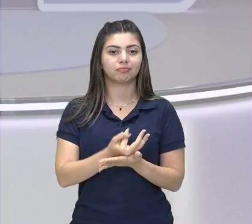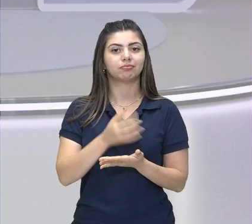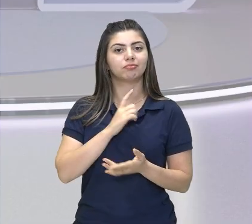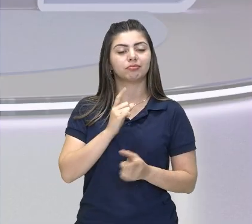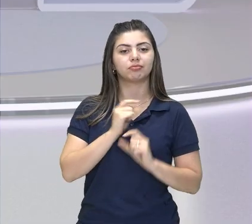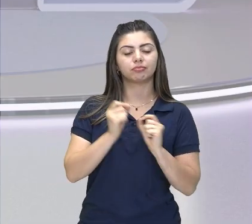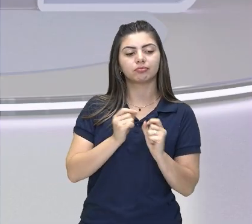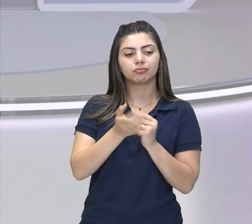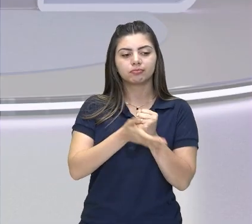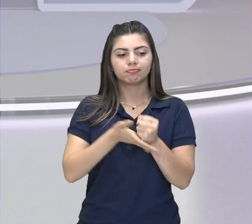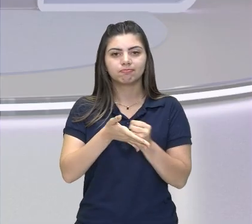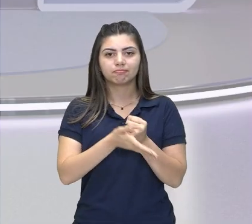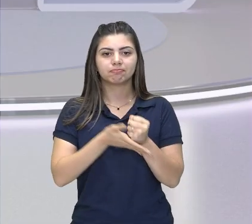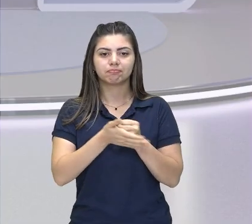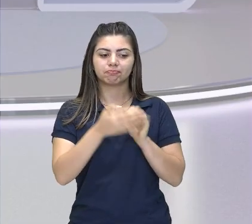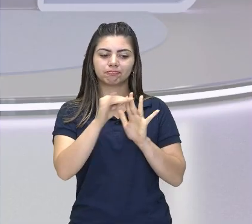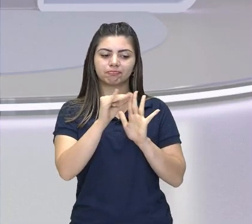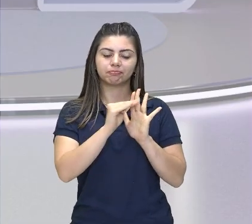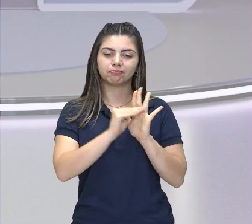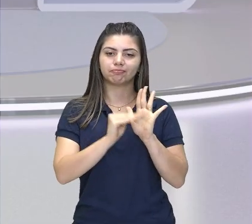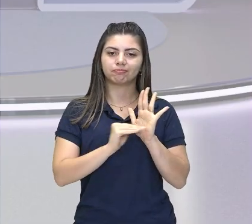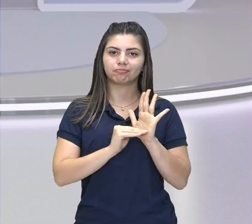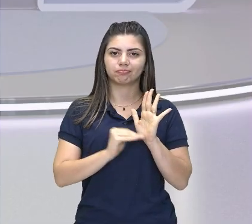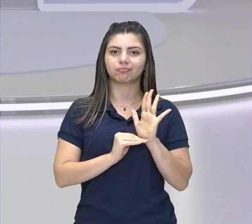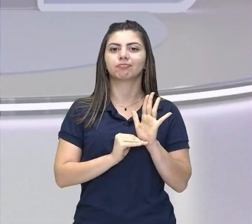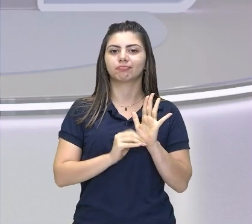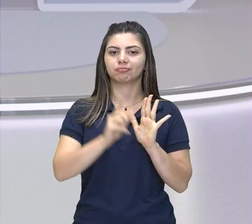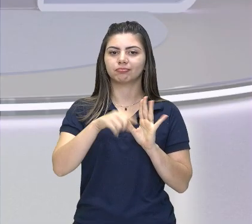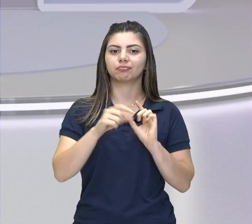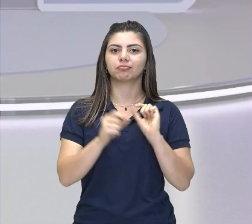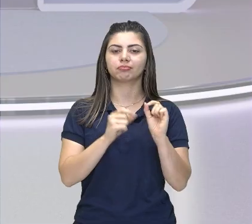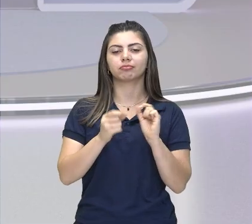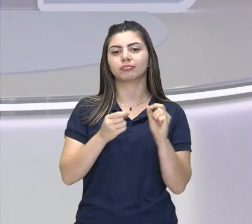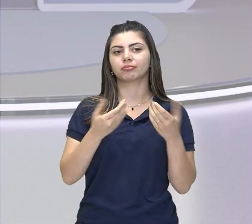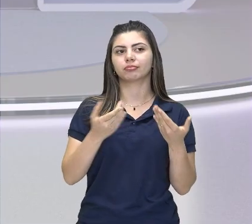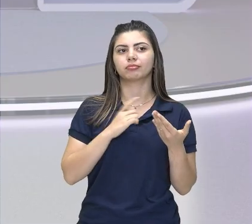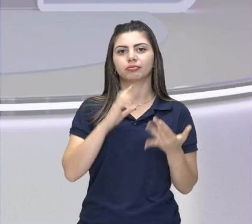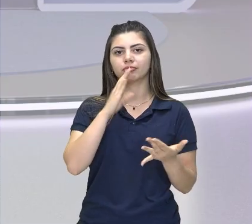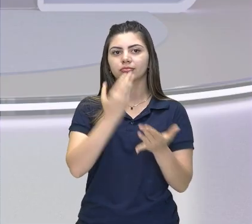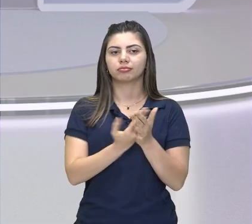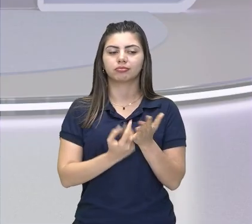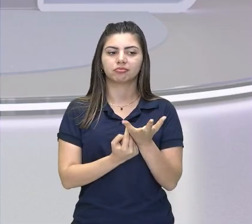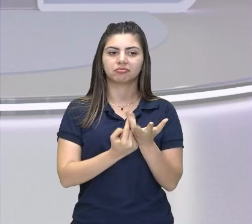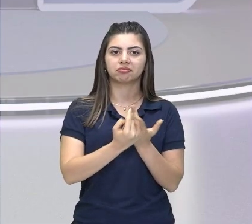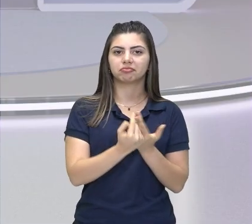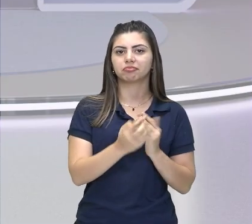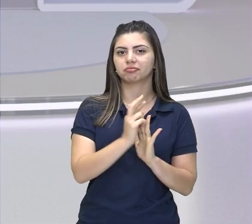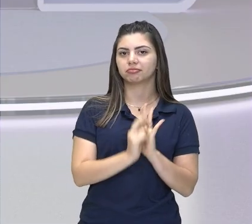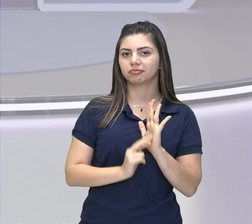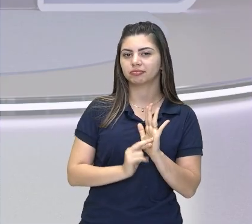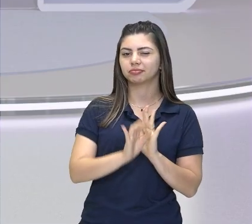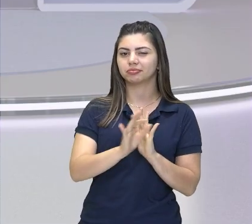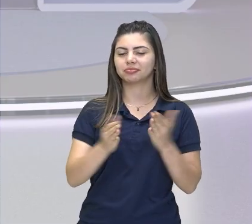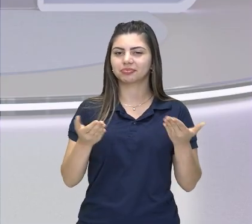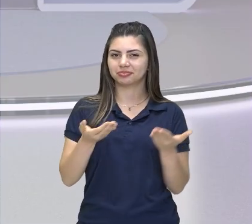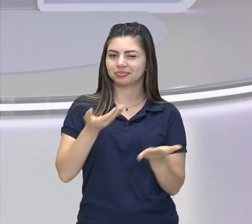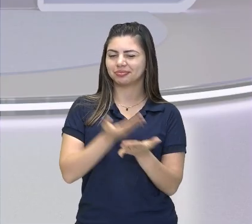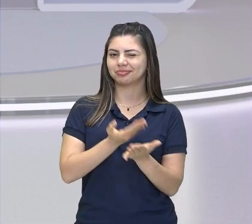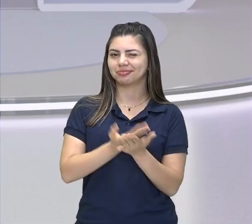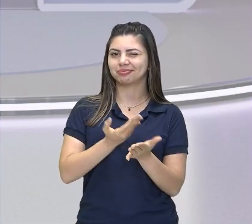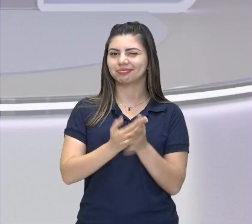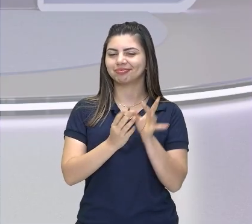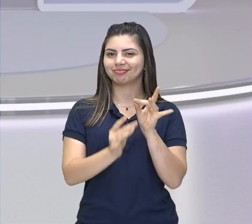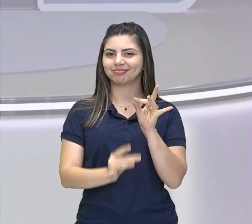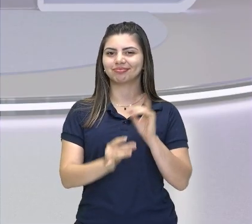são embasadas neste conjunto de crenças, de normas. Nós vamos conhecer isso ao longo desta